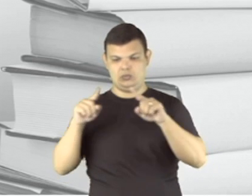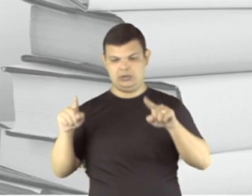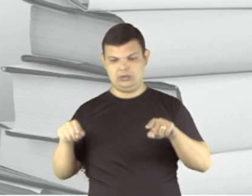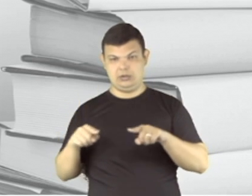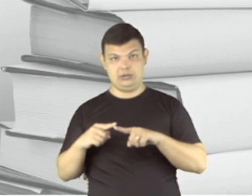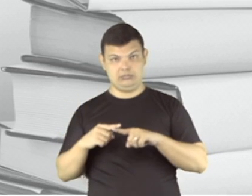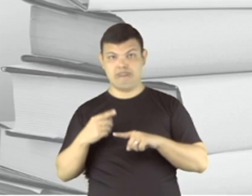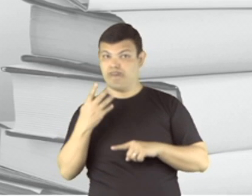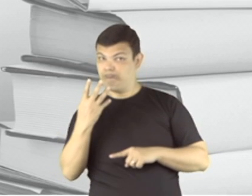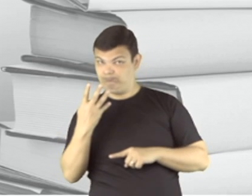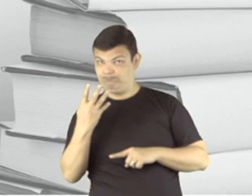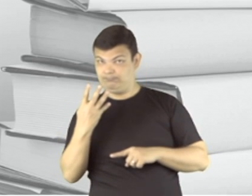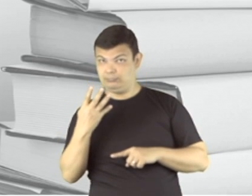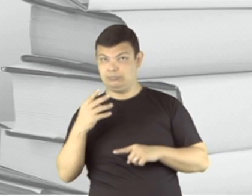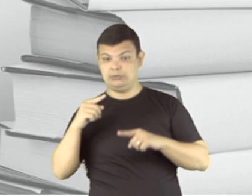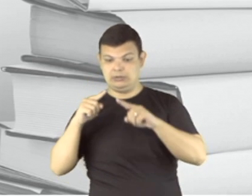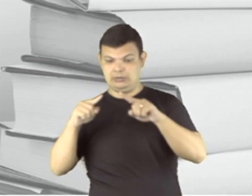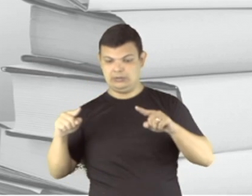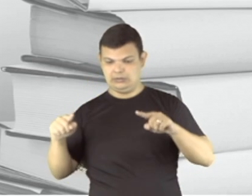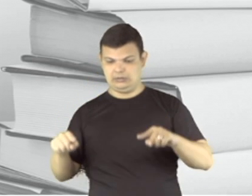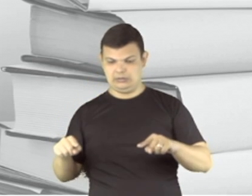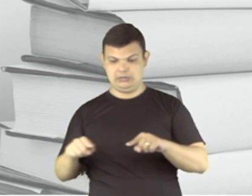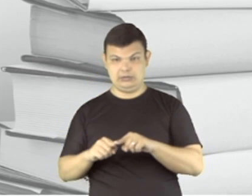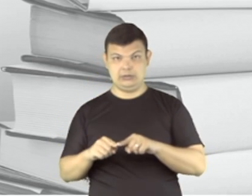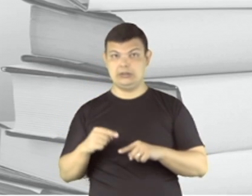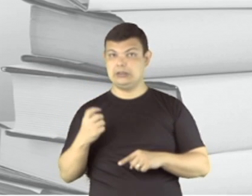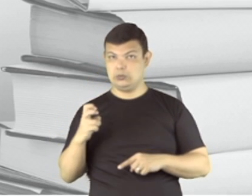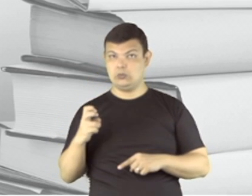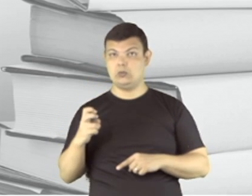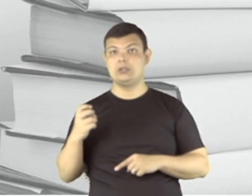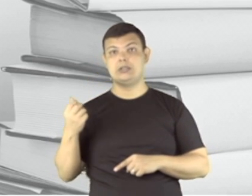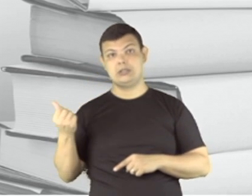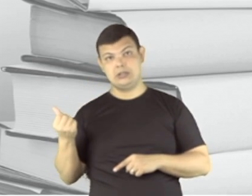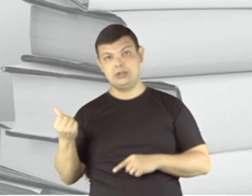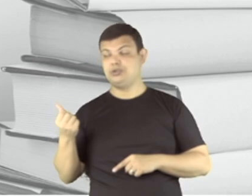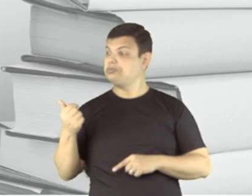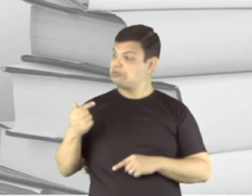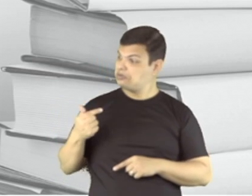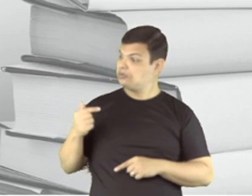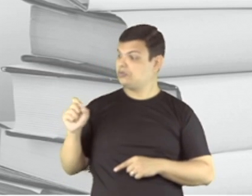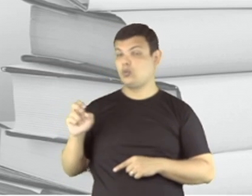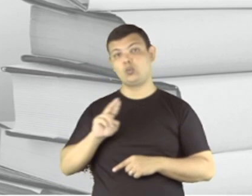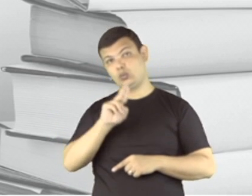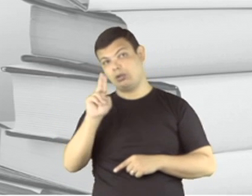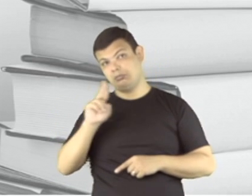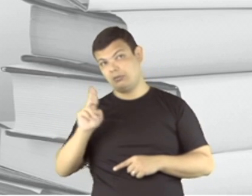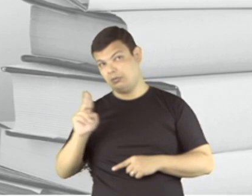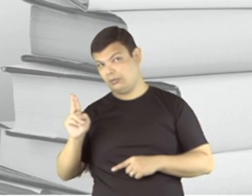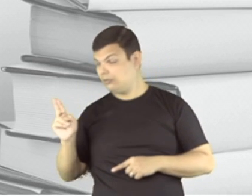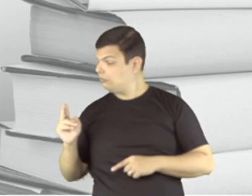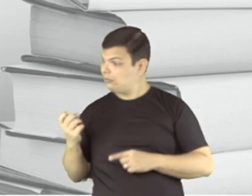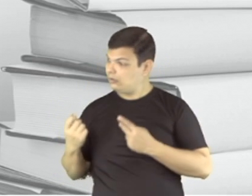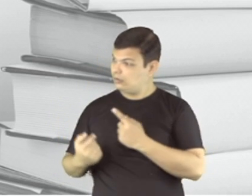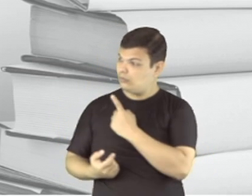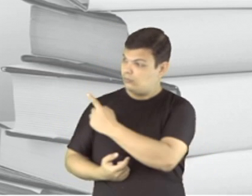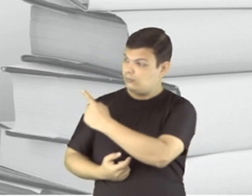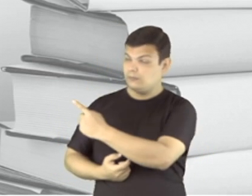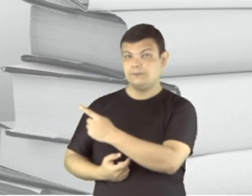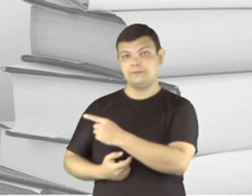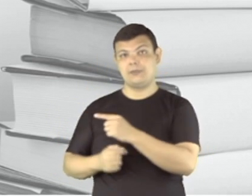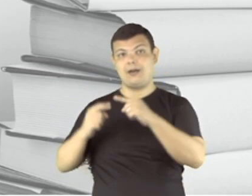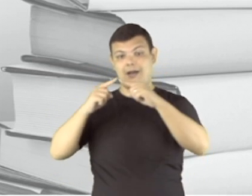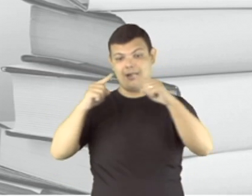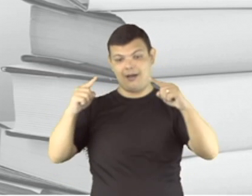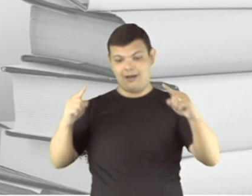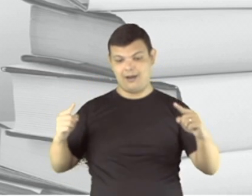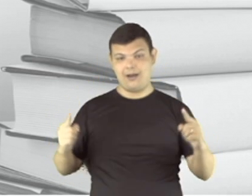lados, 4 ângulos. Pentágono, 5. Hexágono, 6. Heptágono, 7. Octógono, 8. Eneágono,